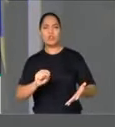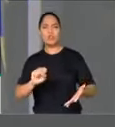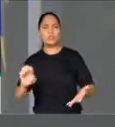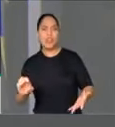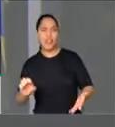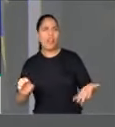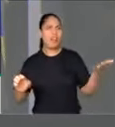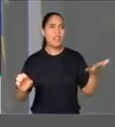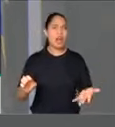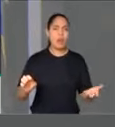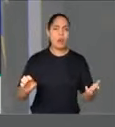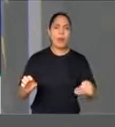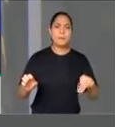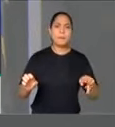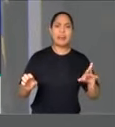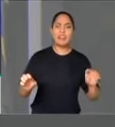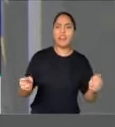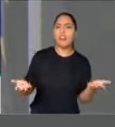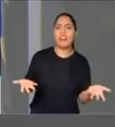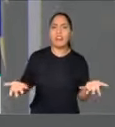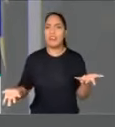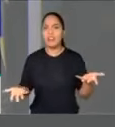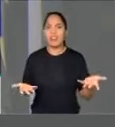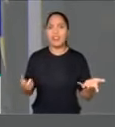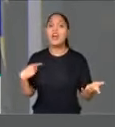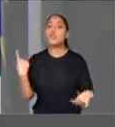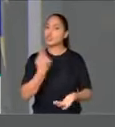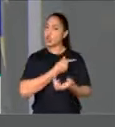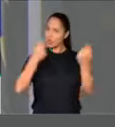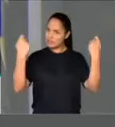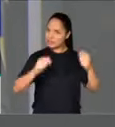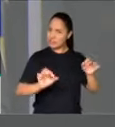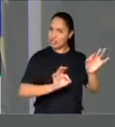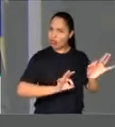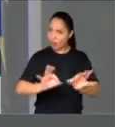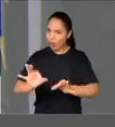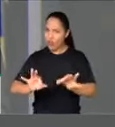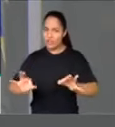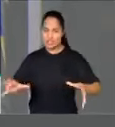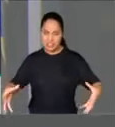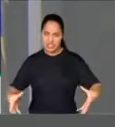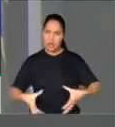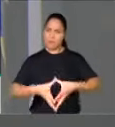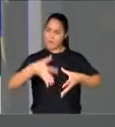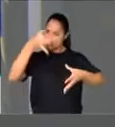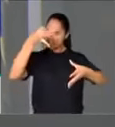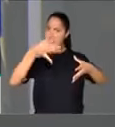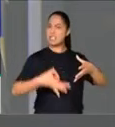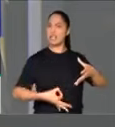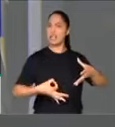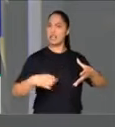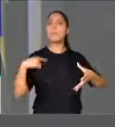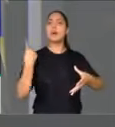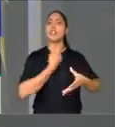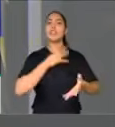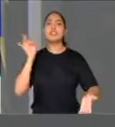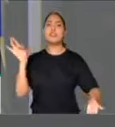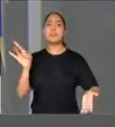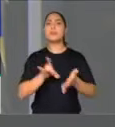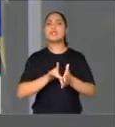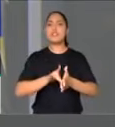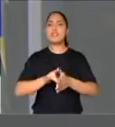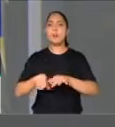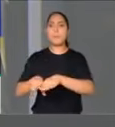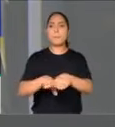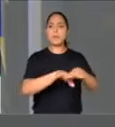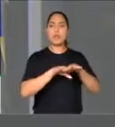Maria, concluindo, precisamos manter nossa organização ainda mais coesa para discutir em pé de igualdade aqui